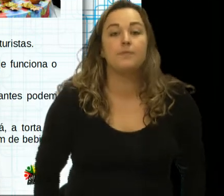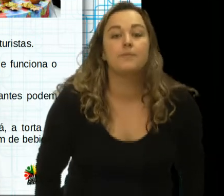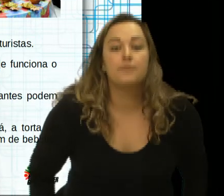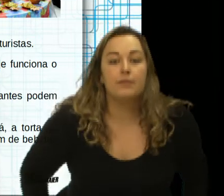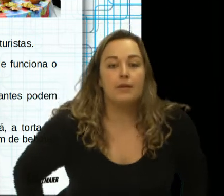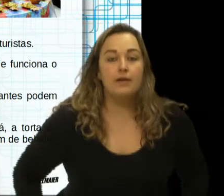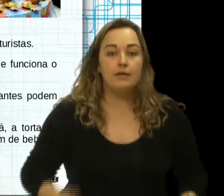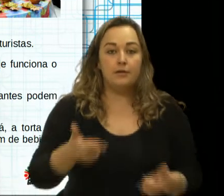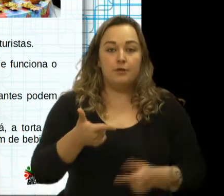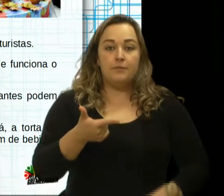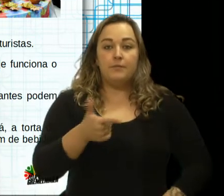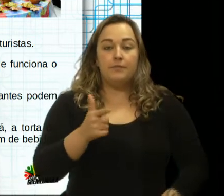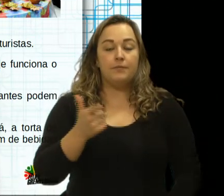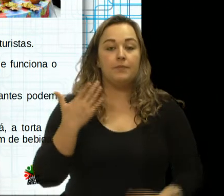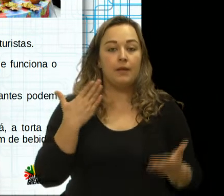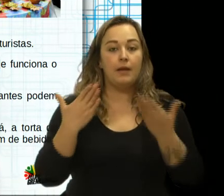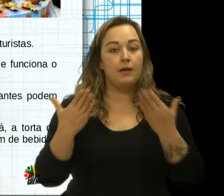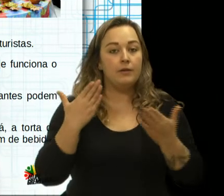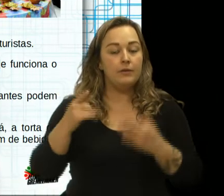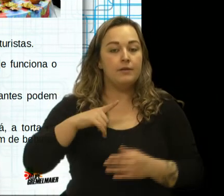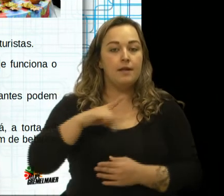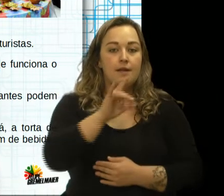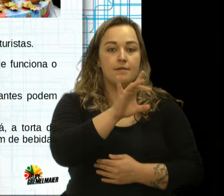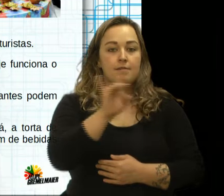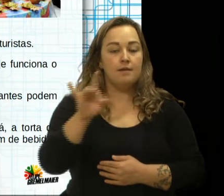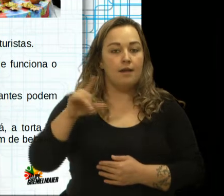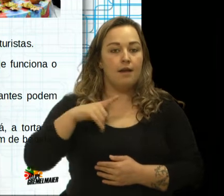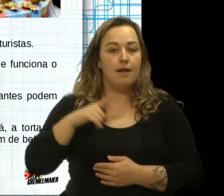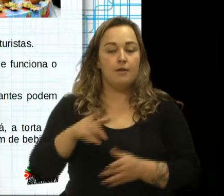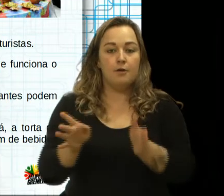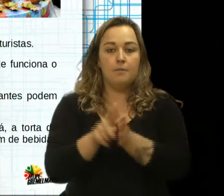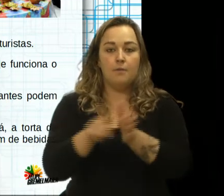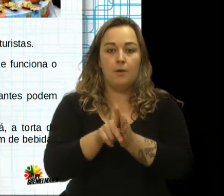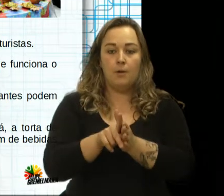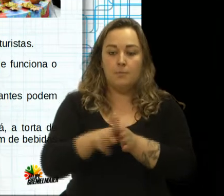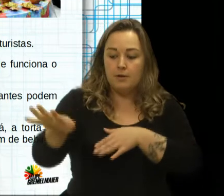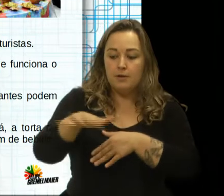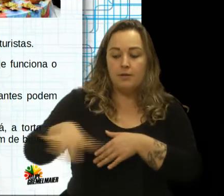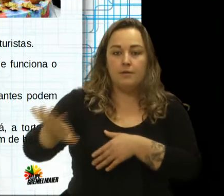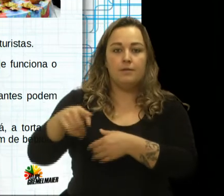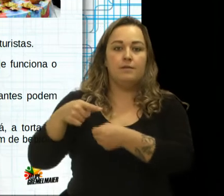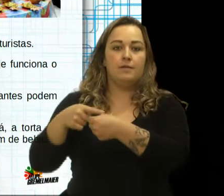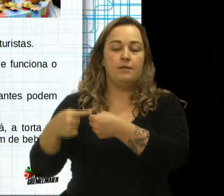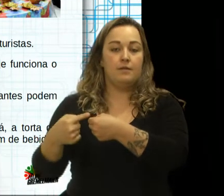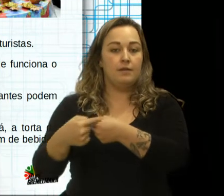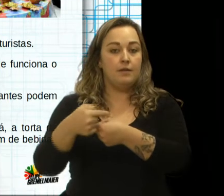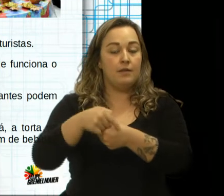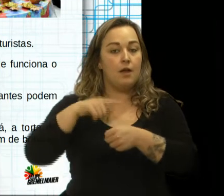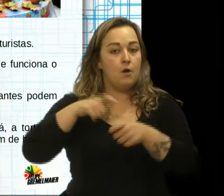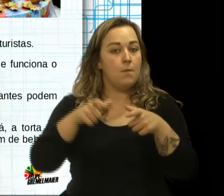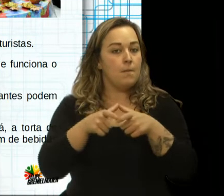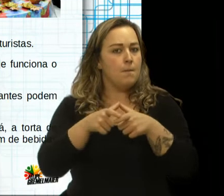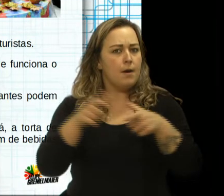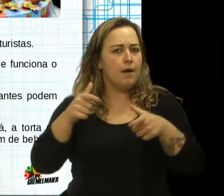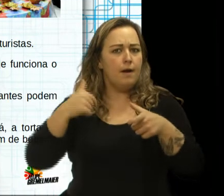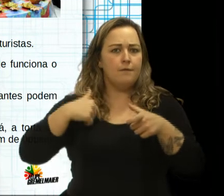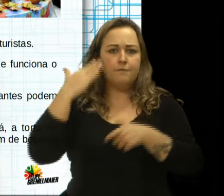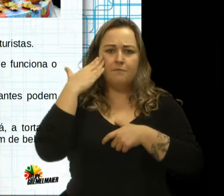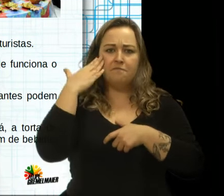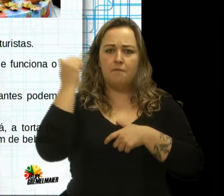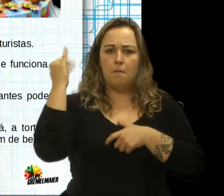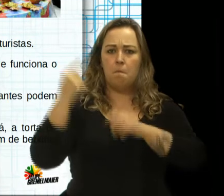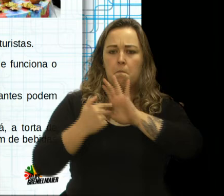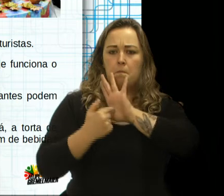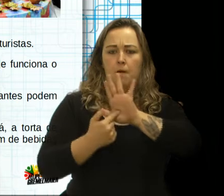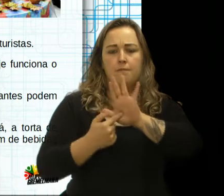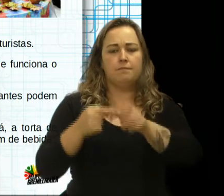tem as especificidades gastronômicas de São Luís do Maranhão. E é um dos grandes atrativos turísticos da cidade hoje. E aí tem